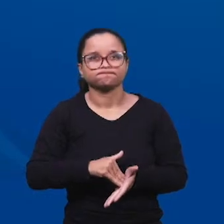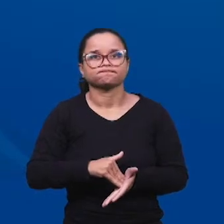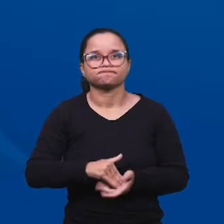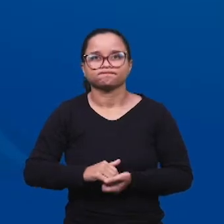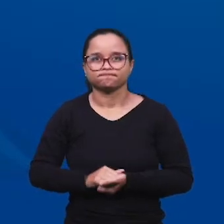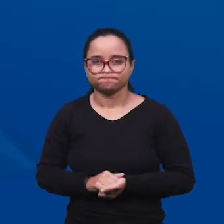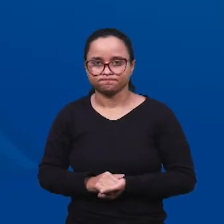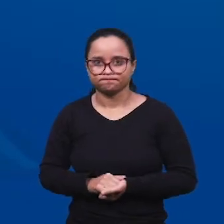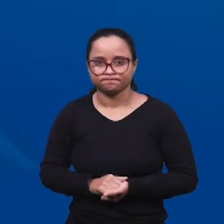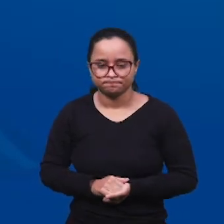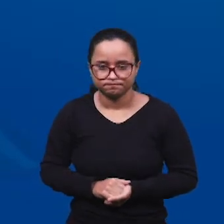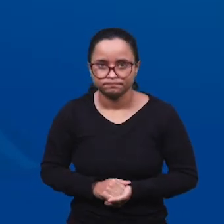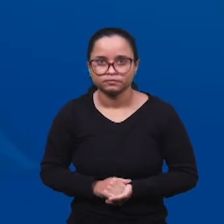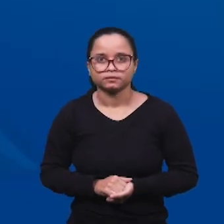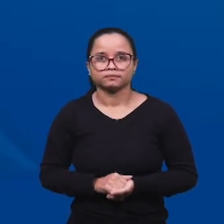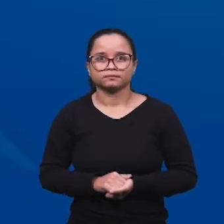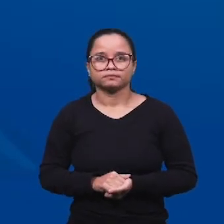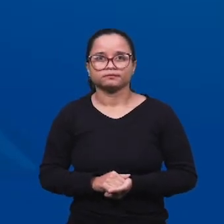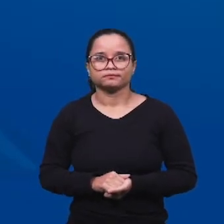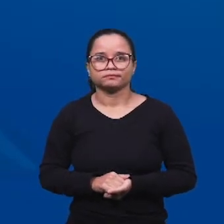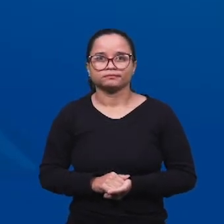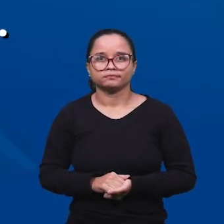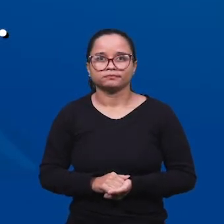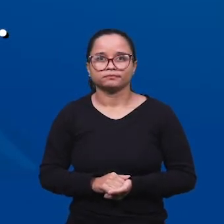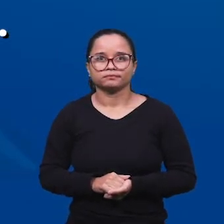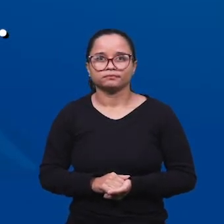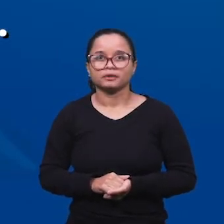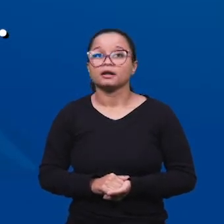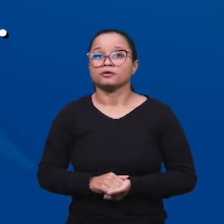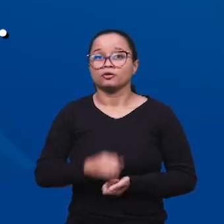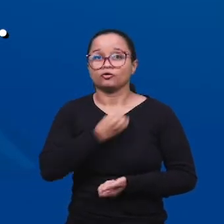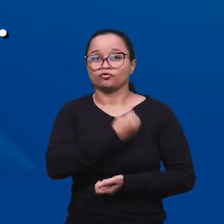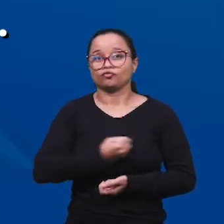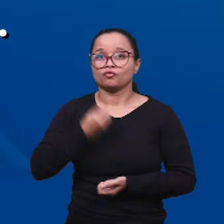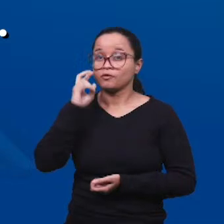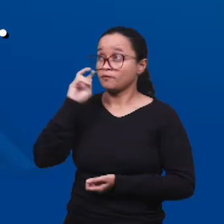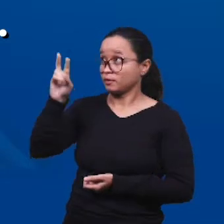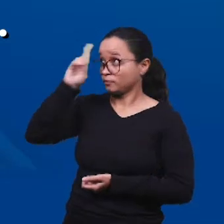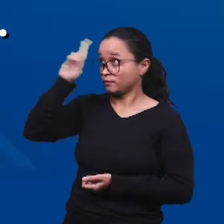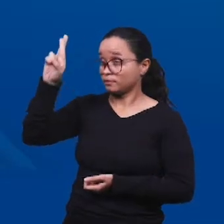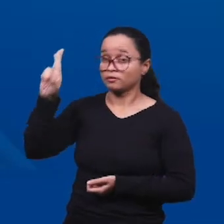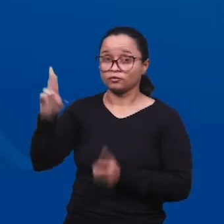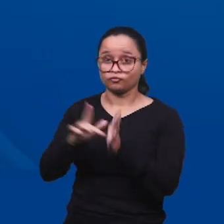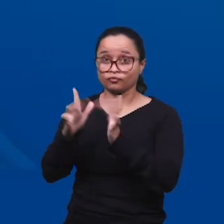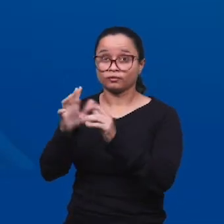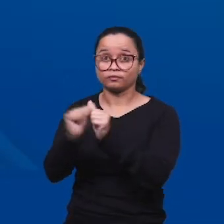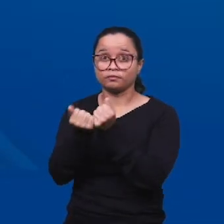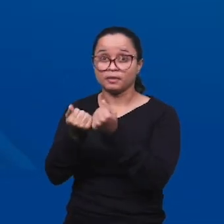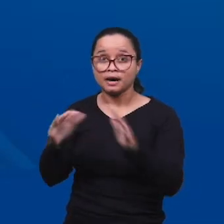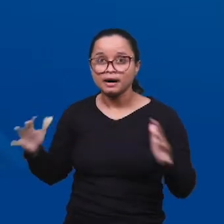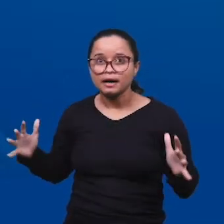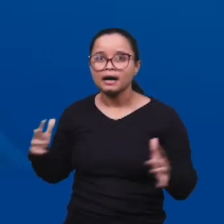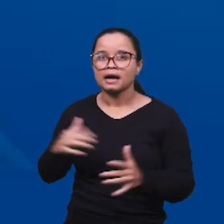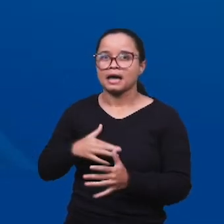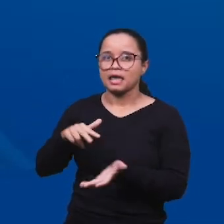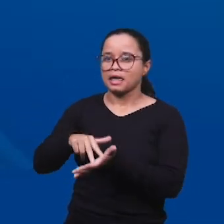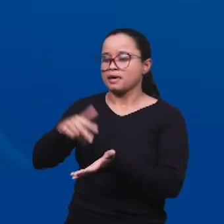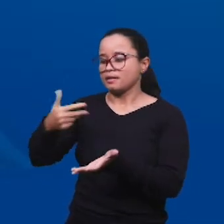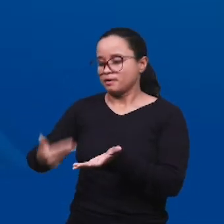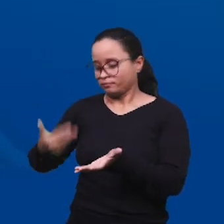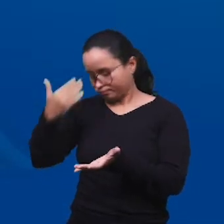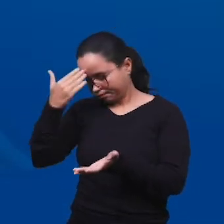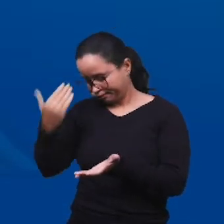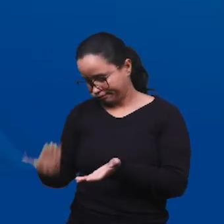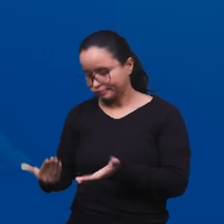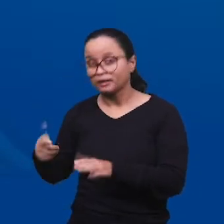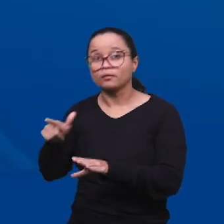e l'ultimo. Vedendo il Signore Gesù glorificato, Giovanni si rese immediatamente